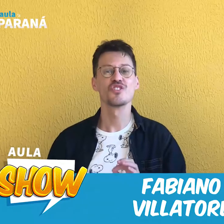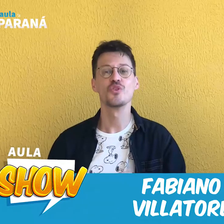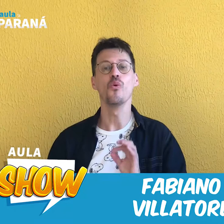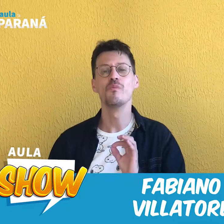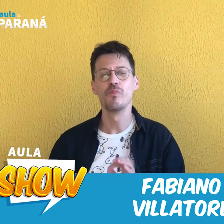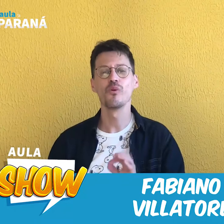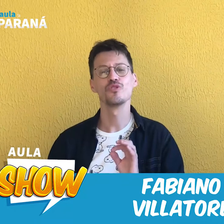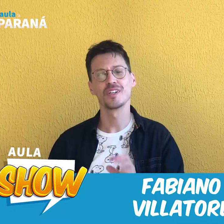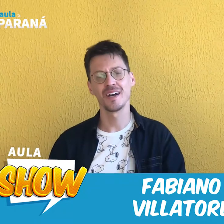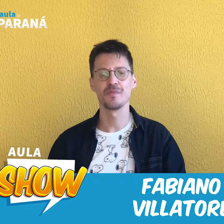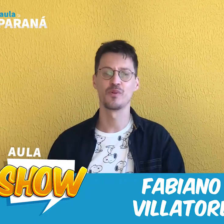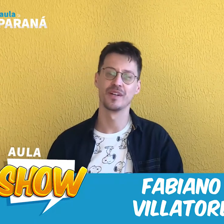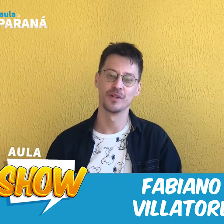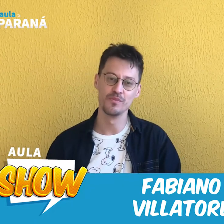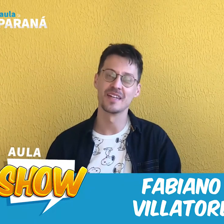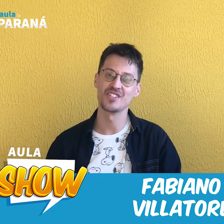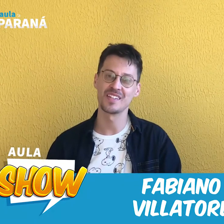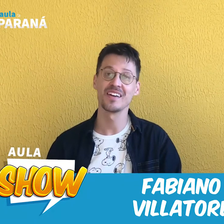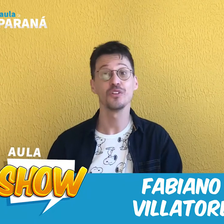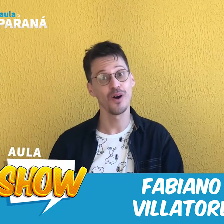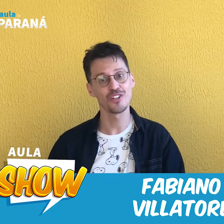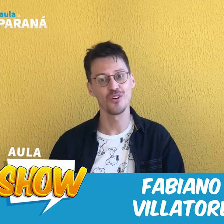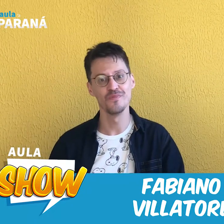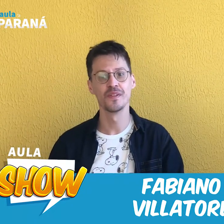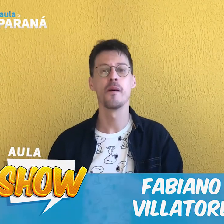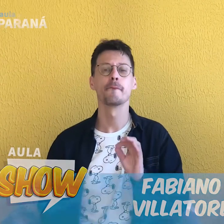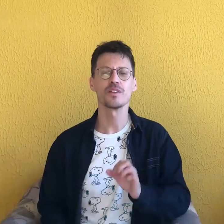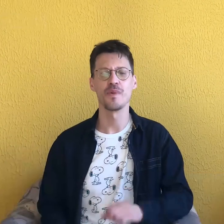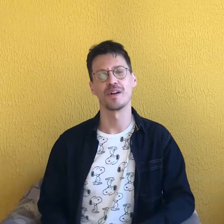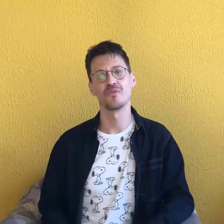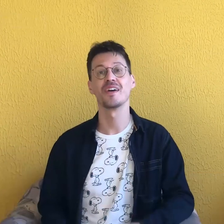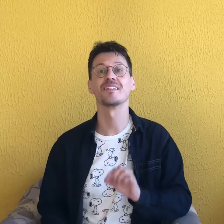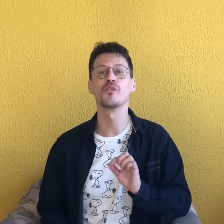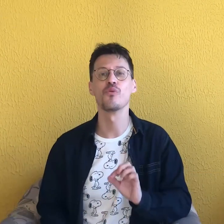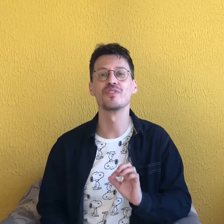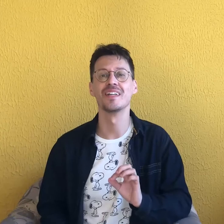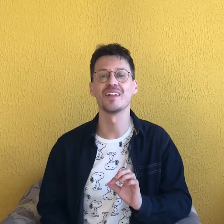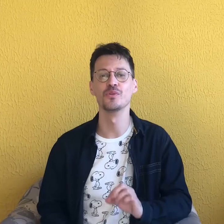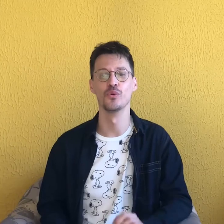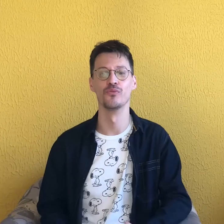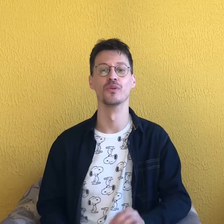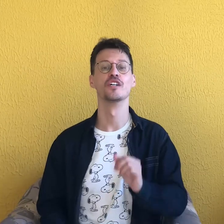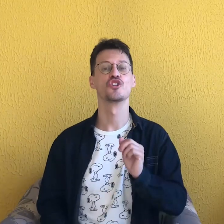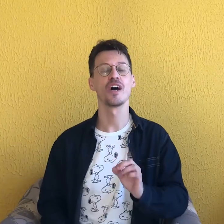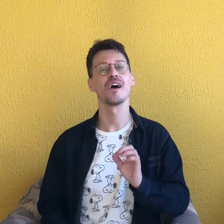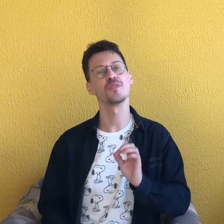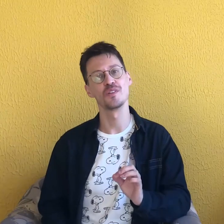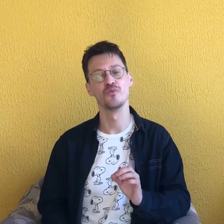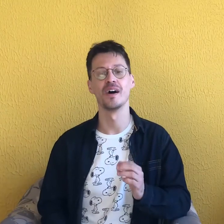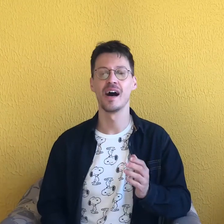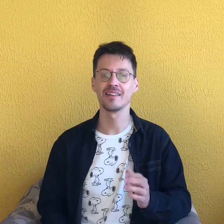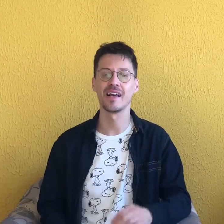Você assistiu um pouco de cada programa do mês de estreia do Aula Show. Próxima quarta-feira tem um convidado novo,